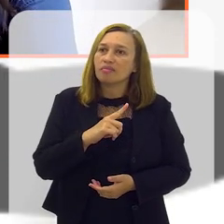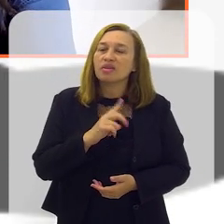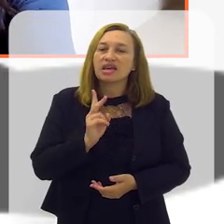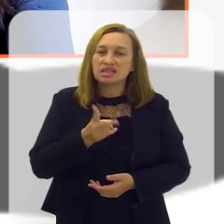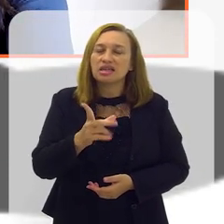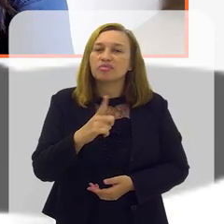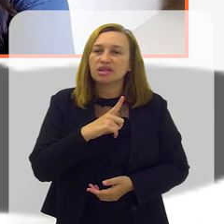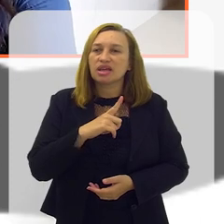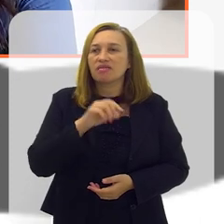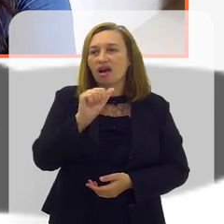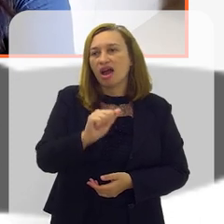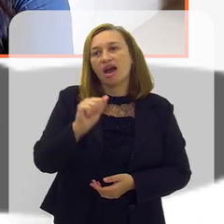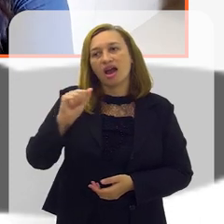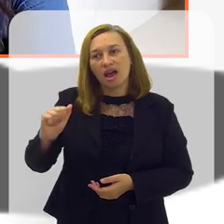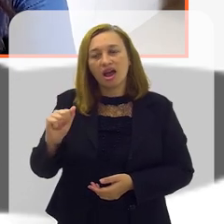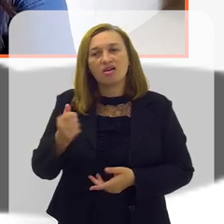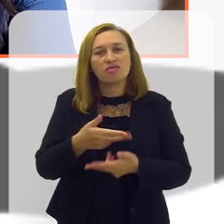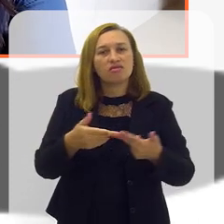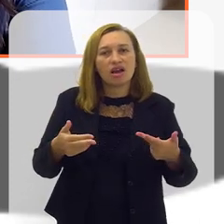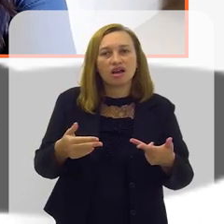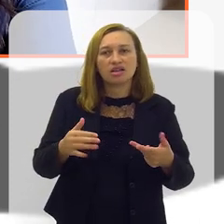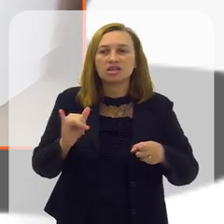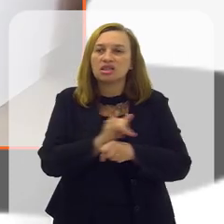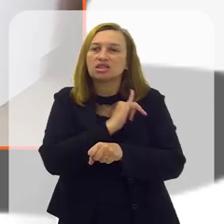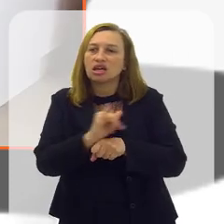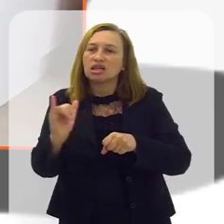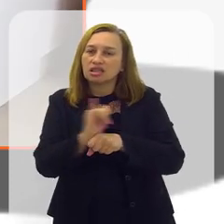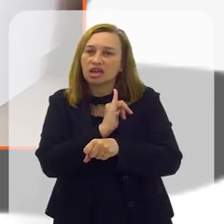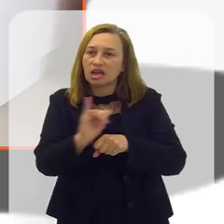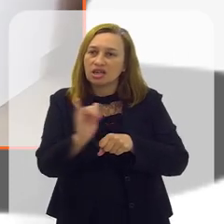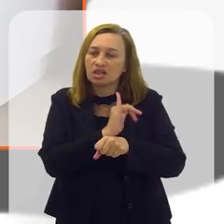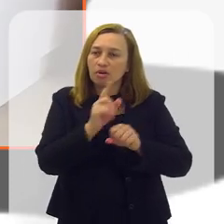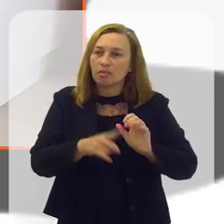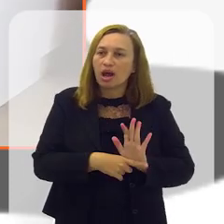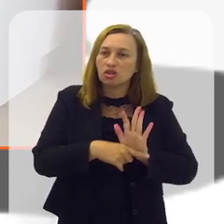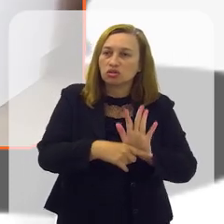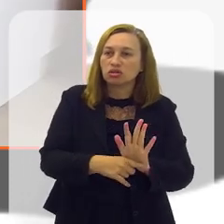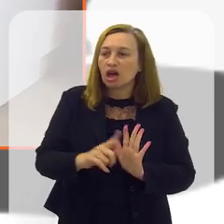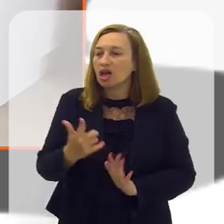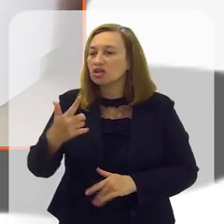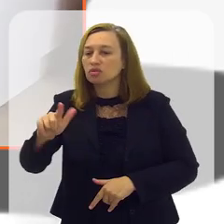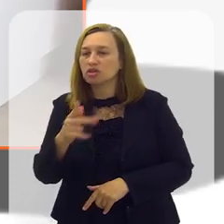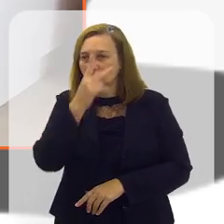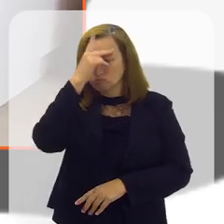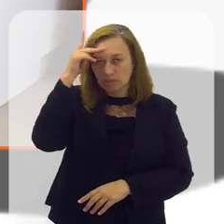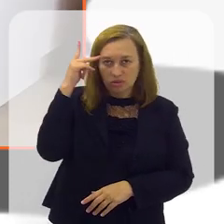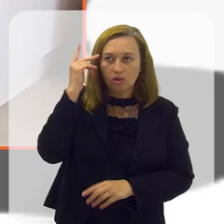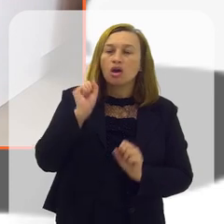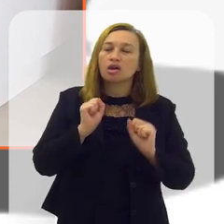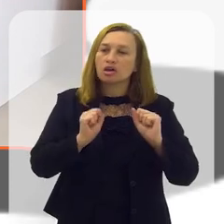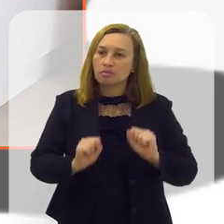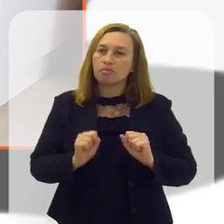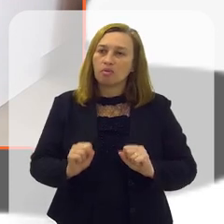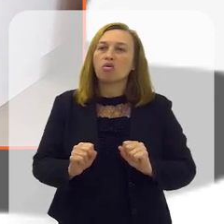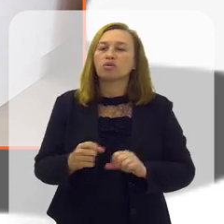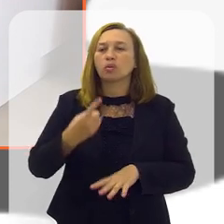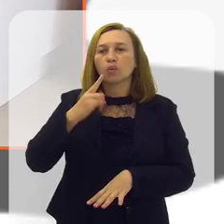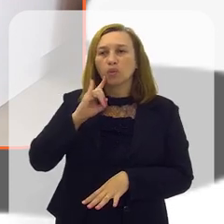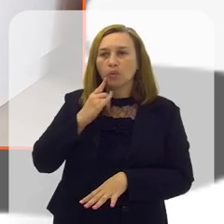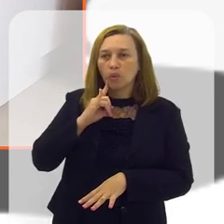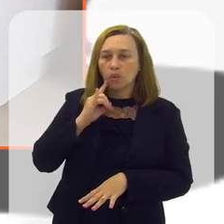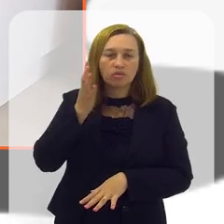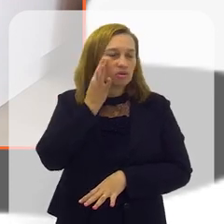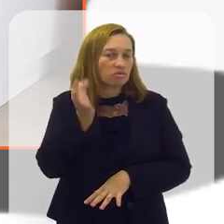existe, sempre teve em AA várias maneiras de buscar ajudar as outras pessoas que podem